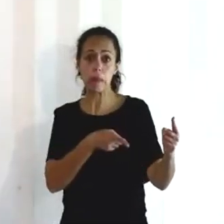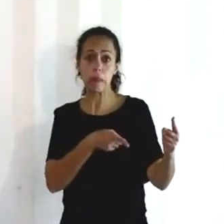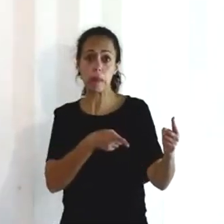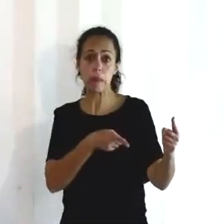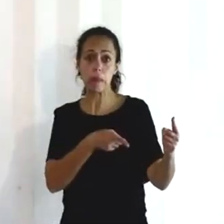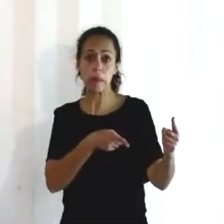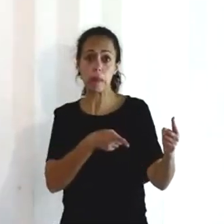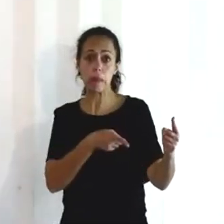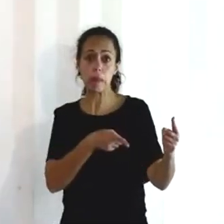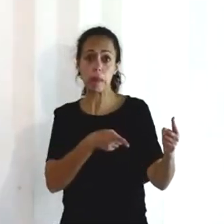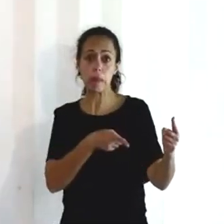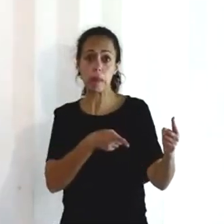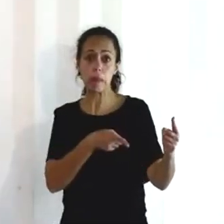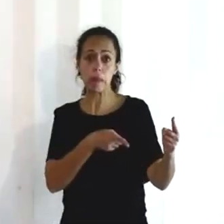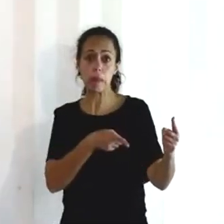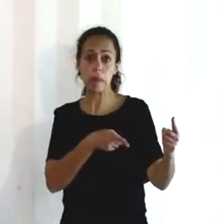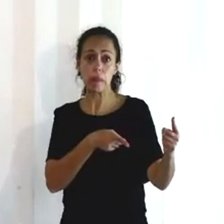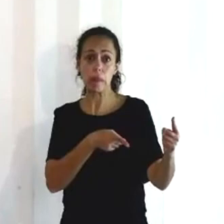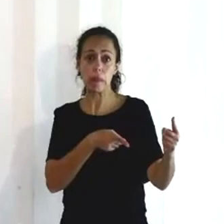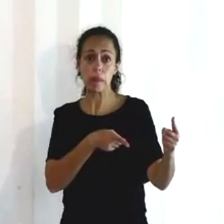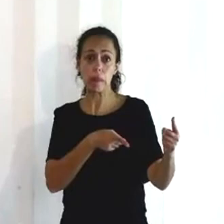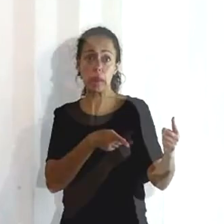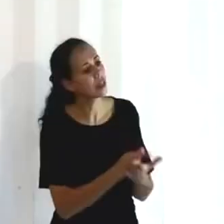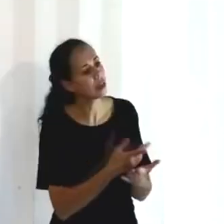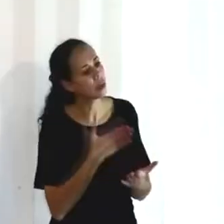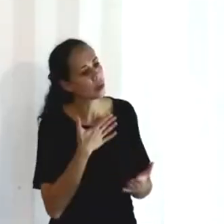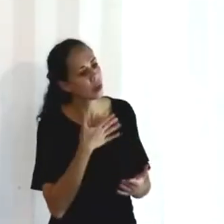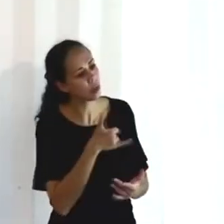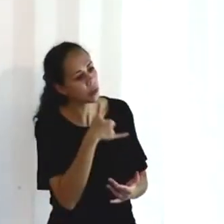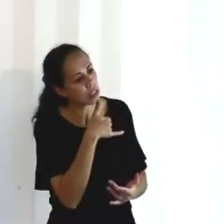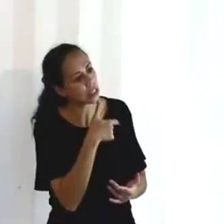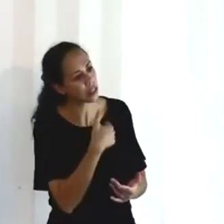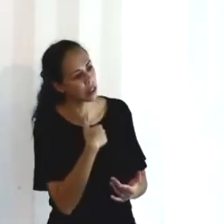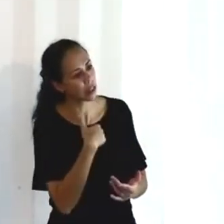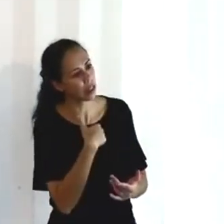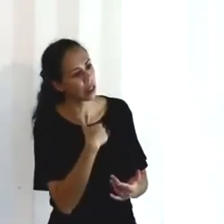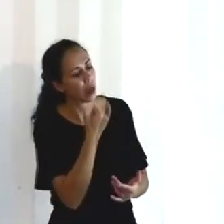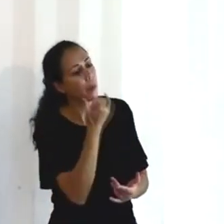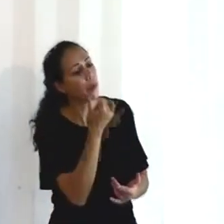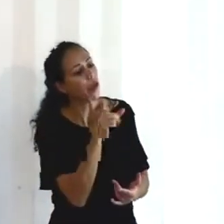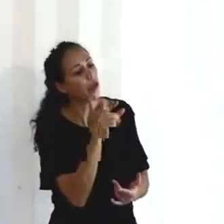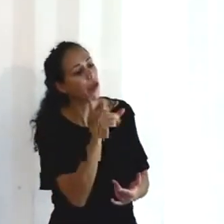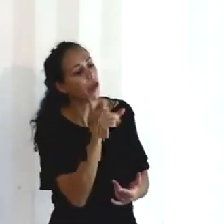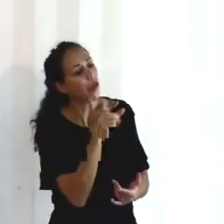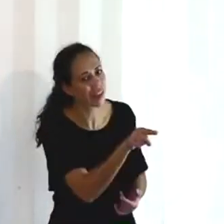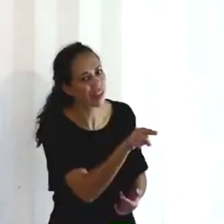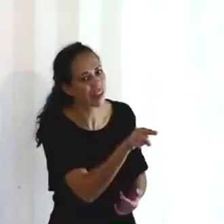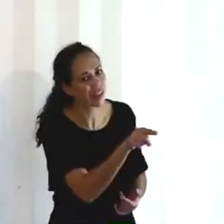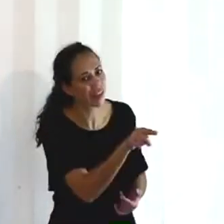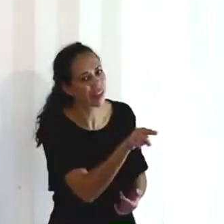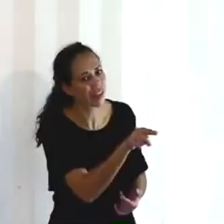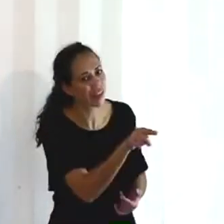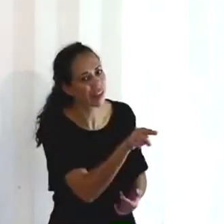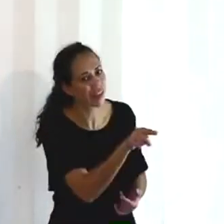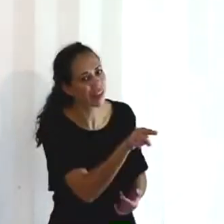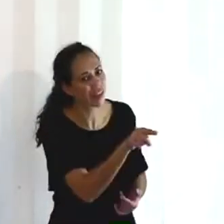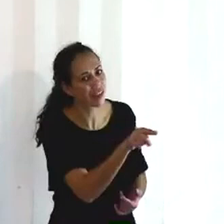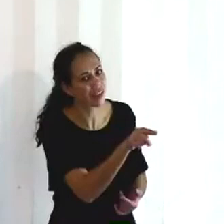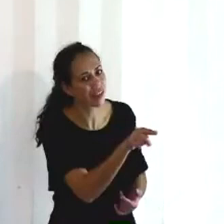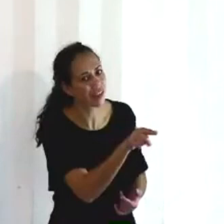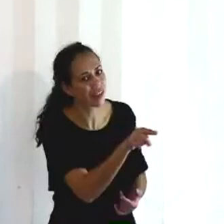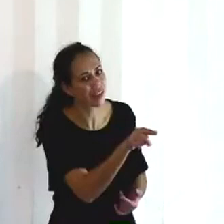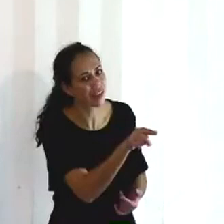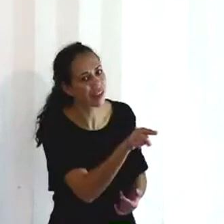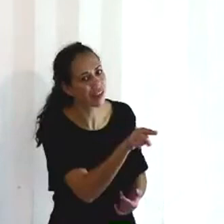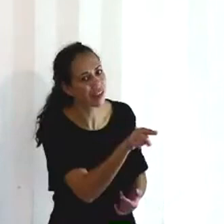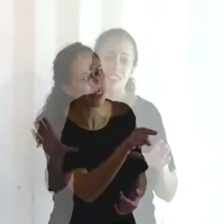que alguém precise vir pedir perdão. Perdoa para viver, como tirar os 2 dedos da tomada, fica livre do choque